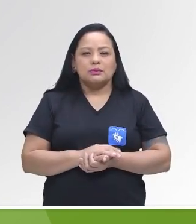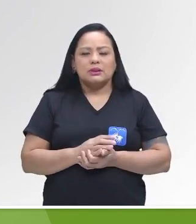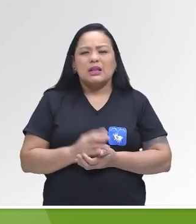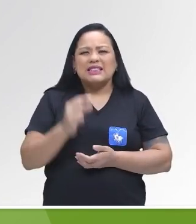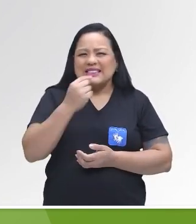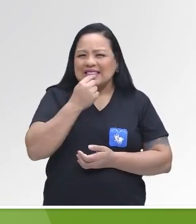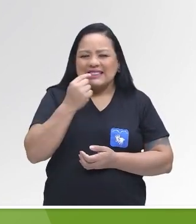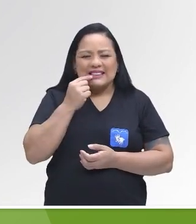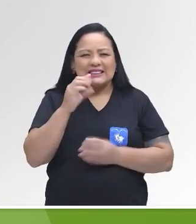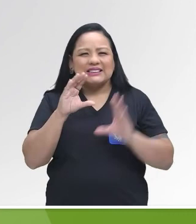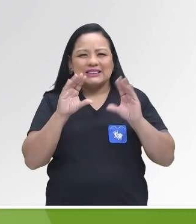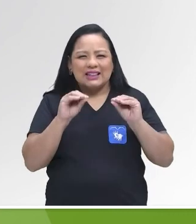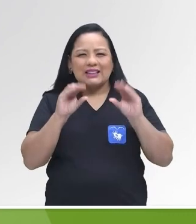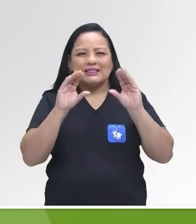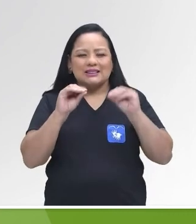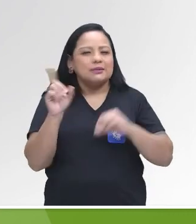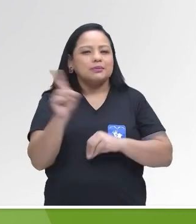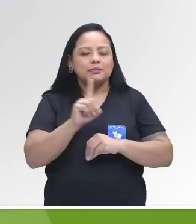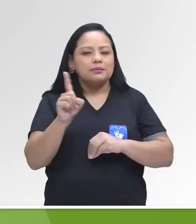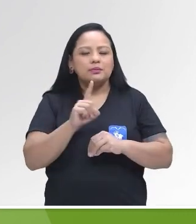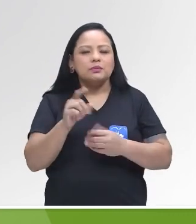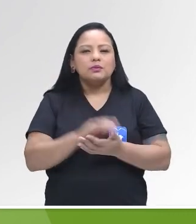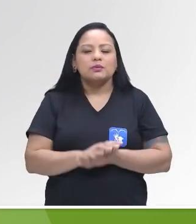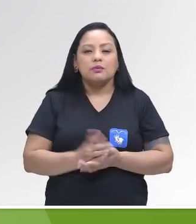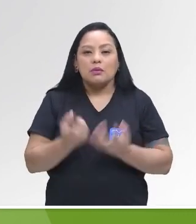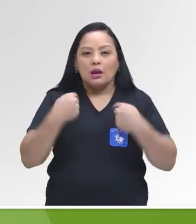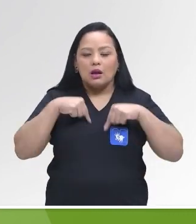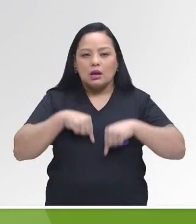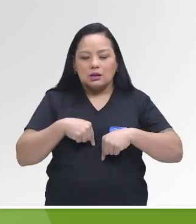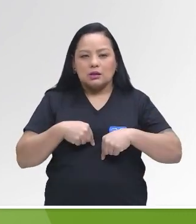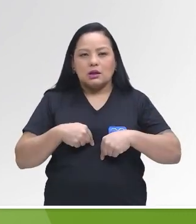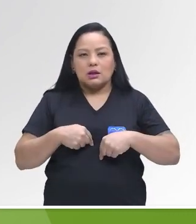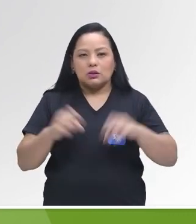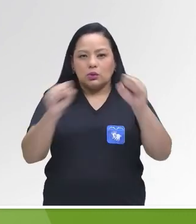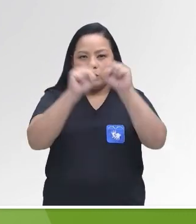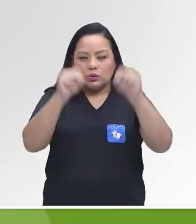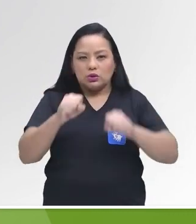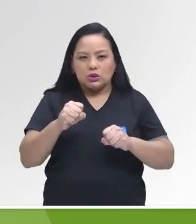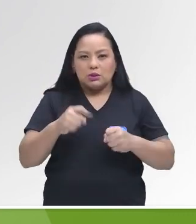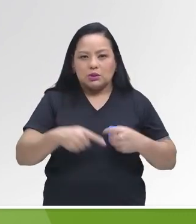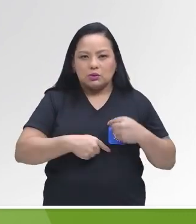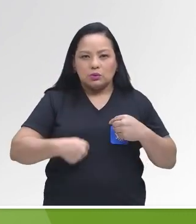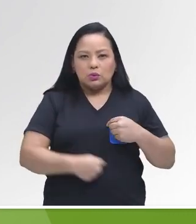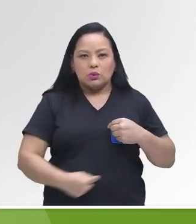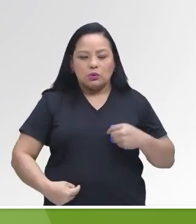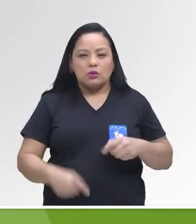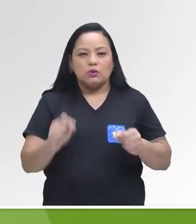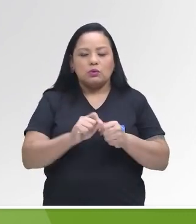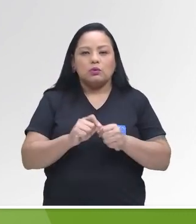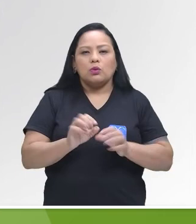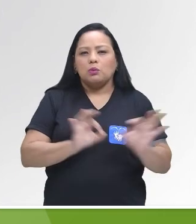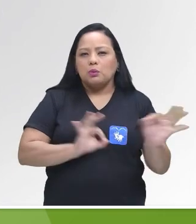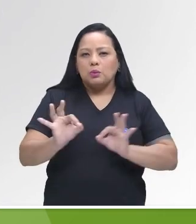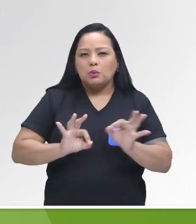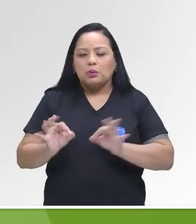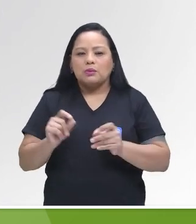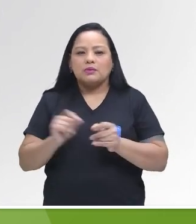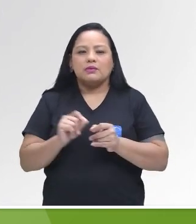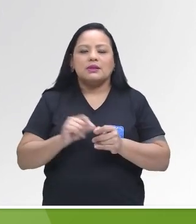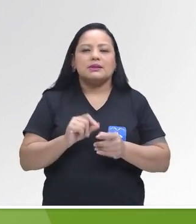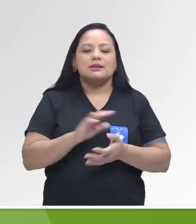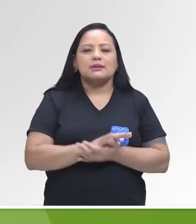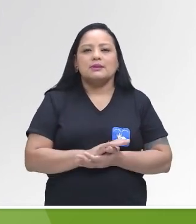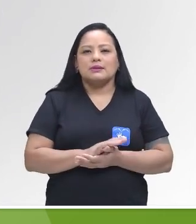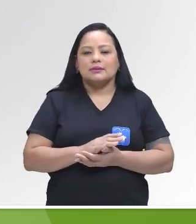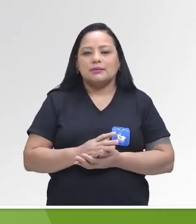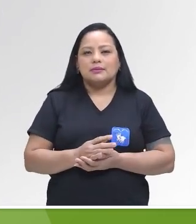para mastigar, tá? E aí, lá dentro, o sistema digestório deles é que faz o restante do serviço, né? Com as enzimas e